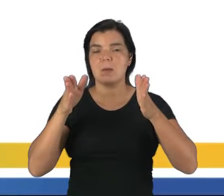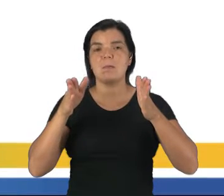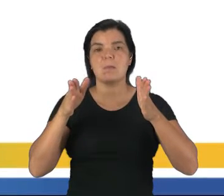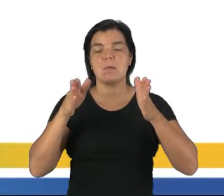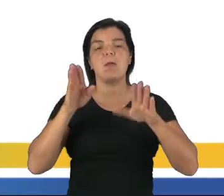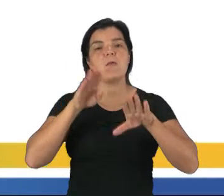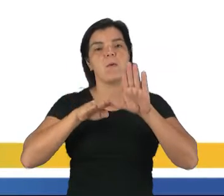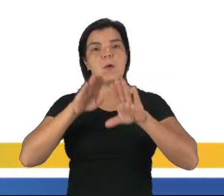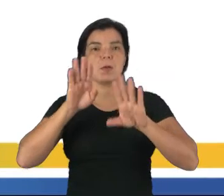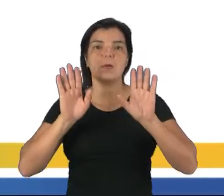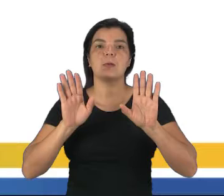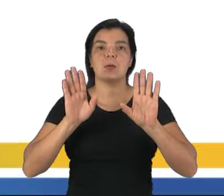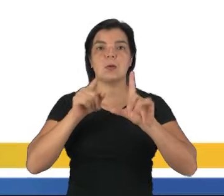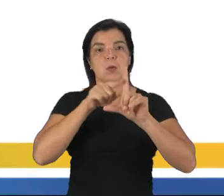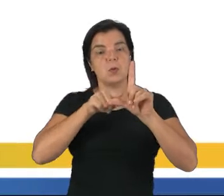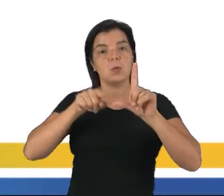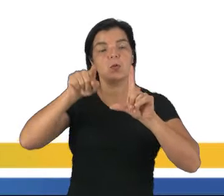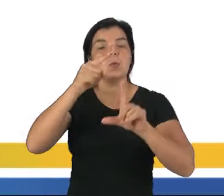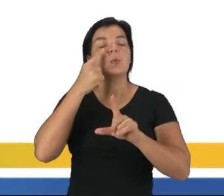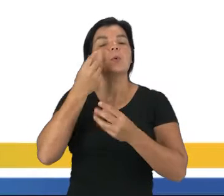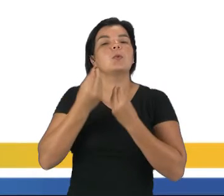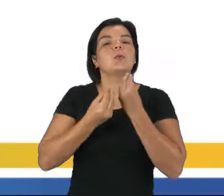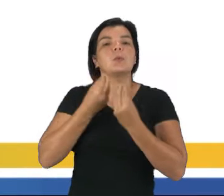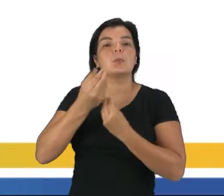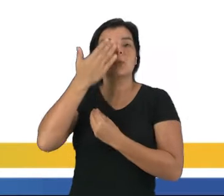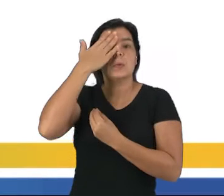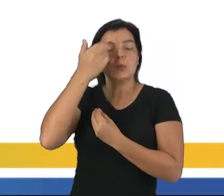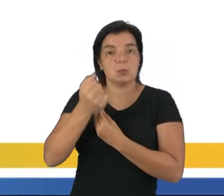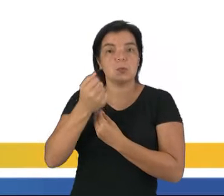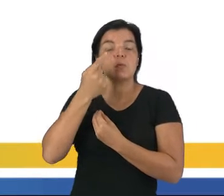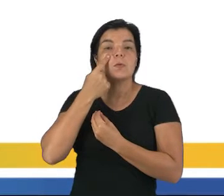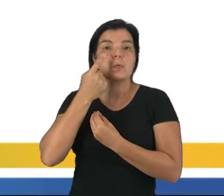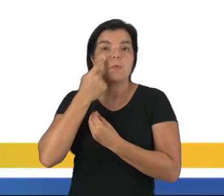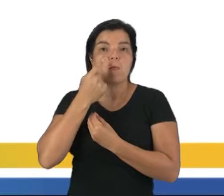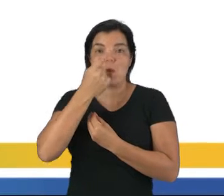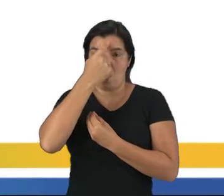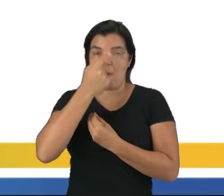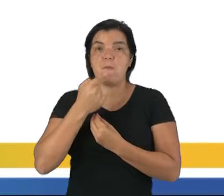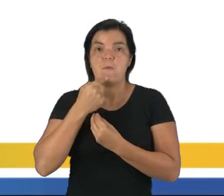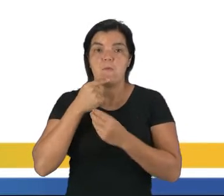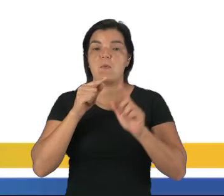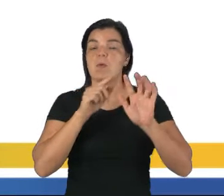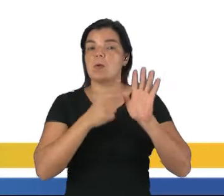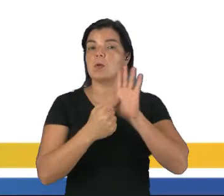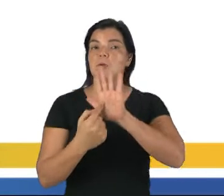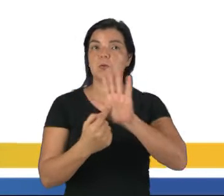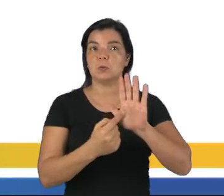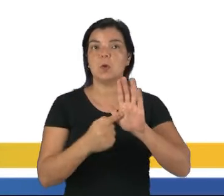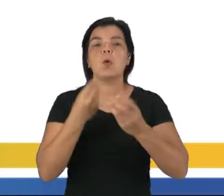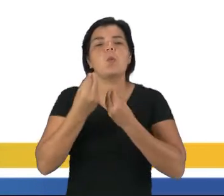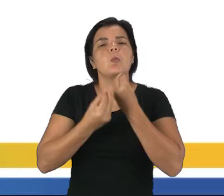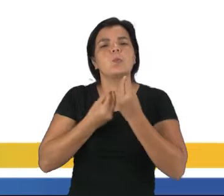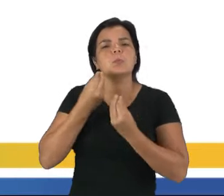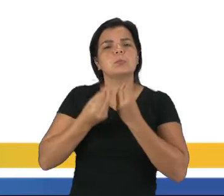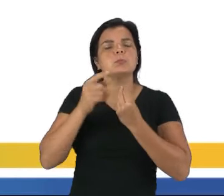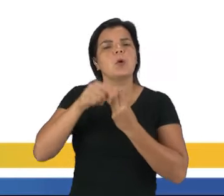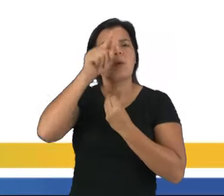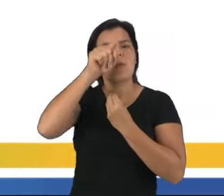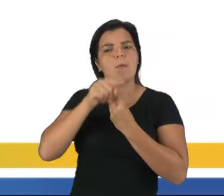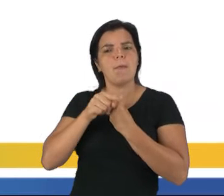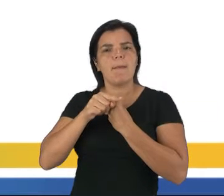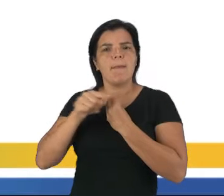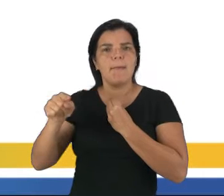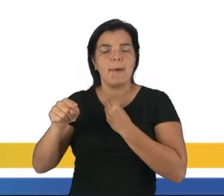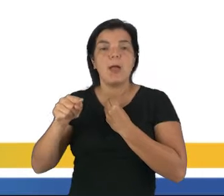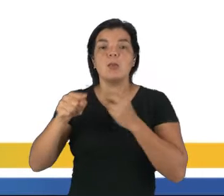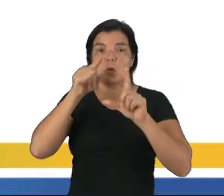Aí vai depender, né, vamos descobrir aqui como é que eu sei, olhando para a fórmula da função, quando é que o gráfico dela vai ter uma